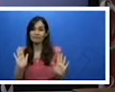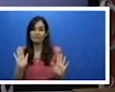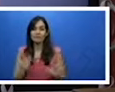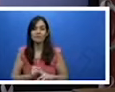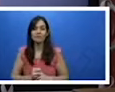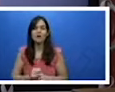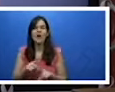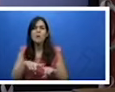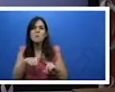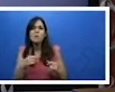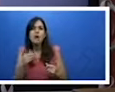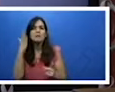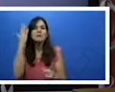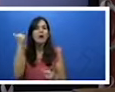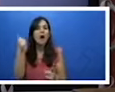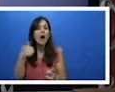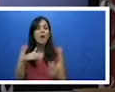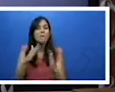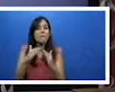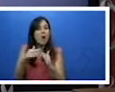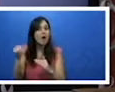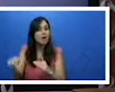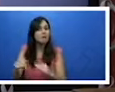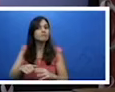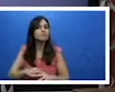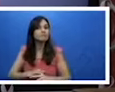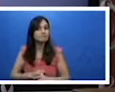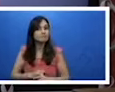Mas soubemos que ele mora por aqui.